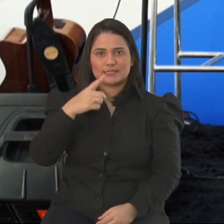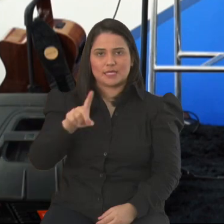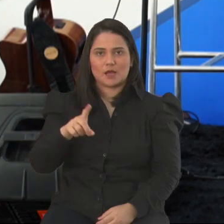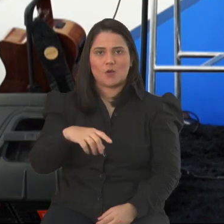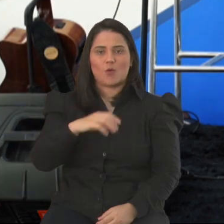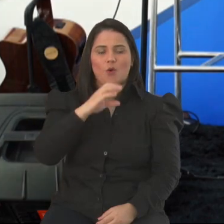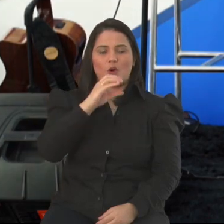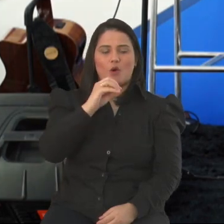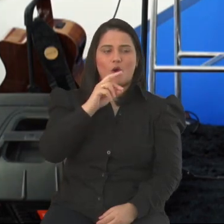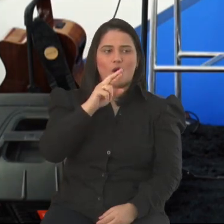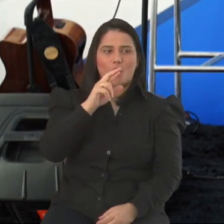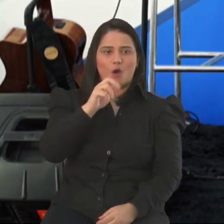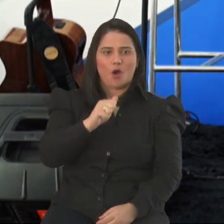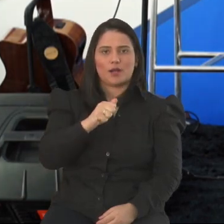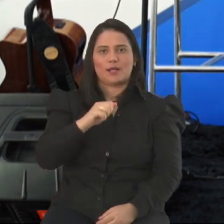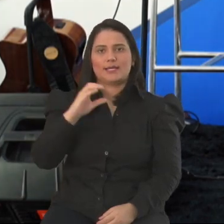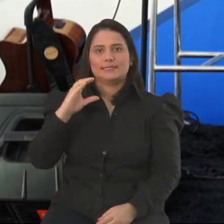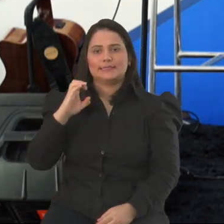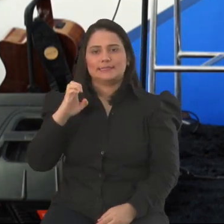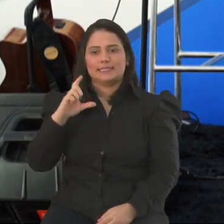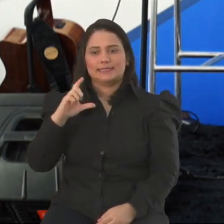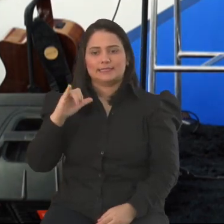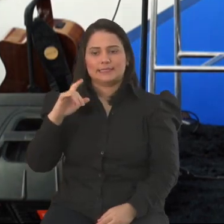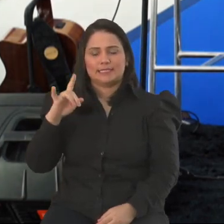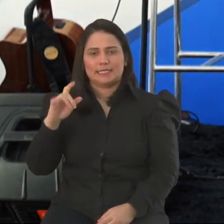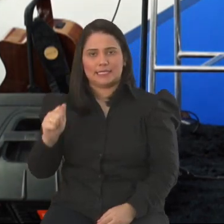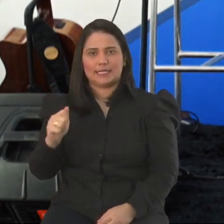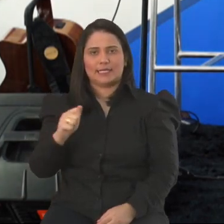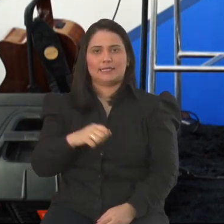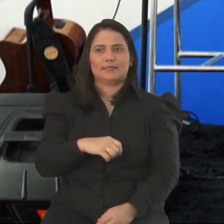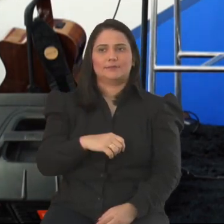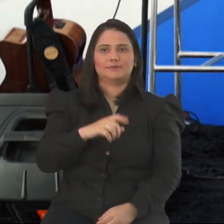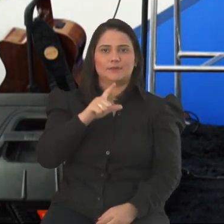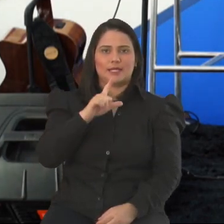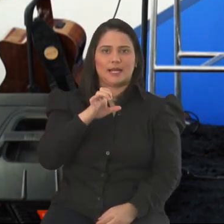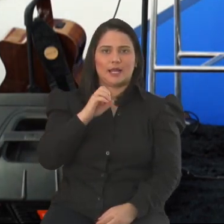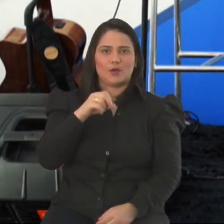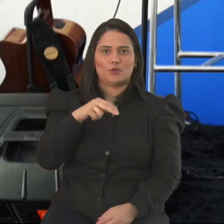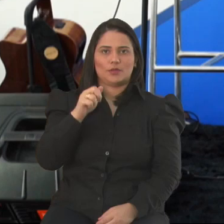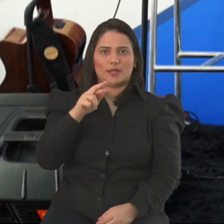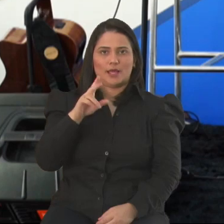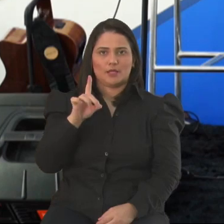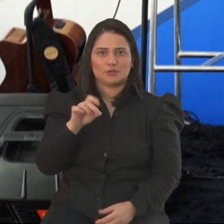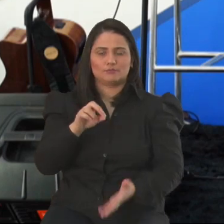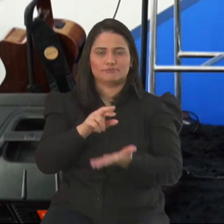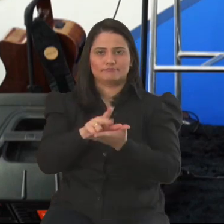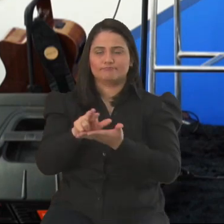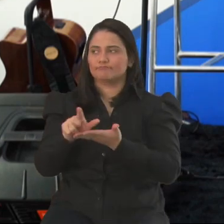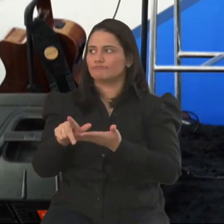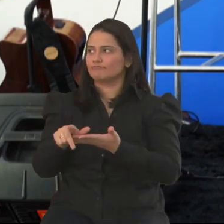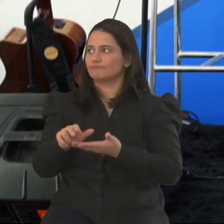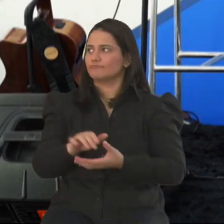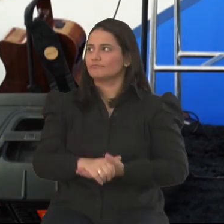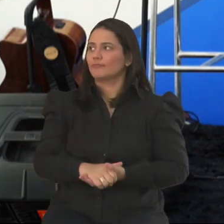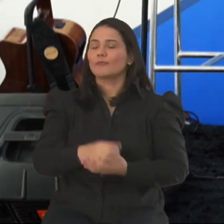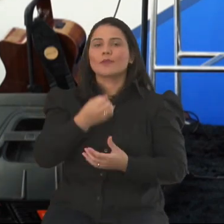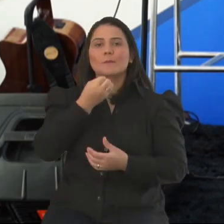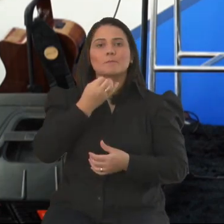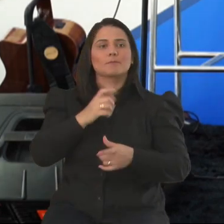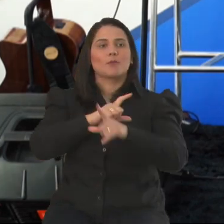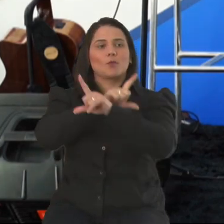Coralina, Cecília Meirelles e do poeta e servidor Leonardo Craveiro. Bom dia,